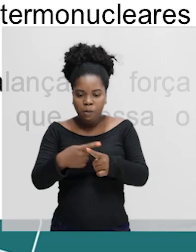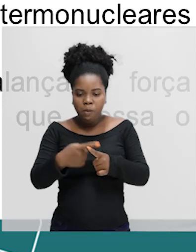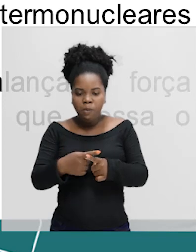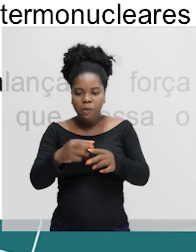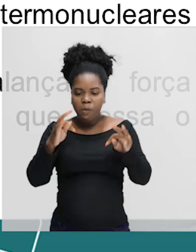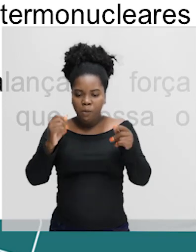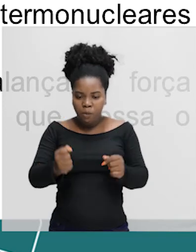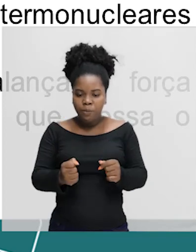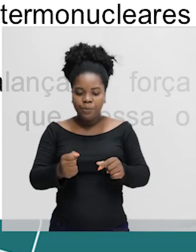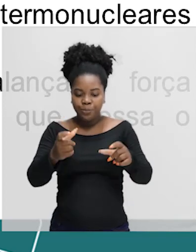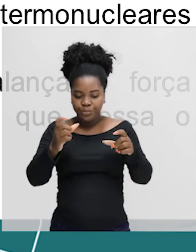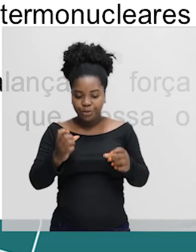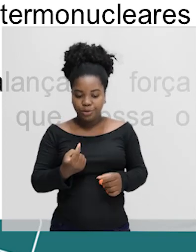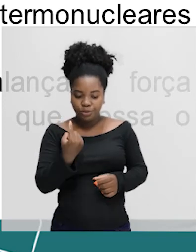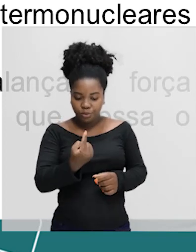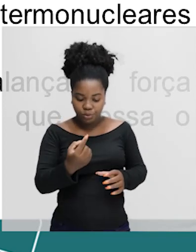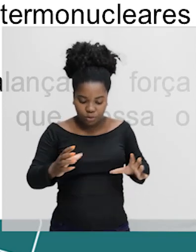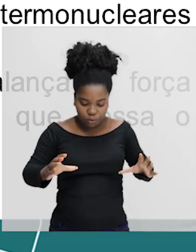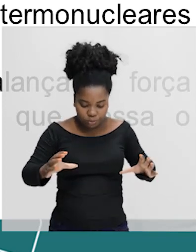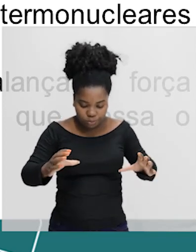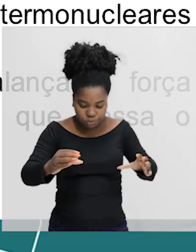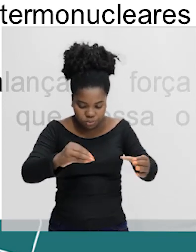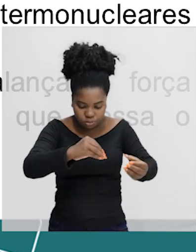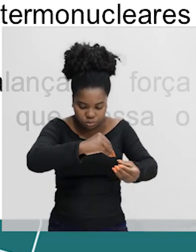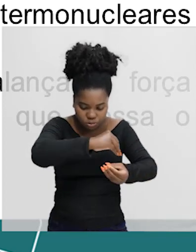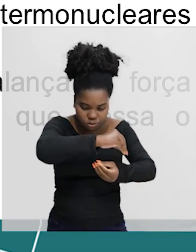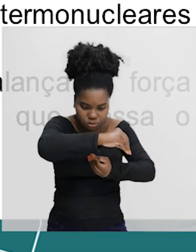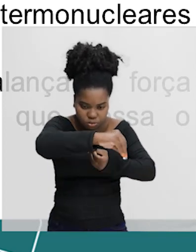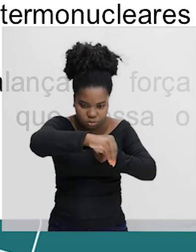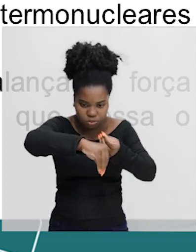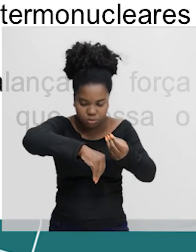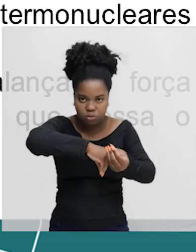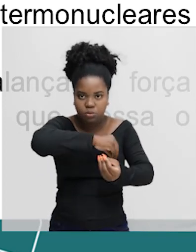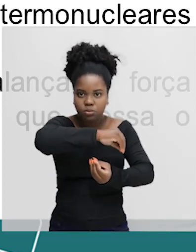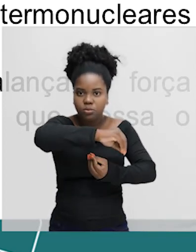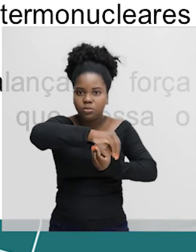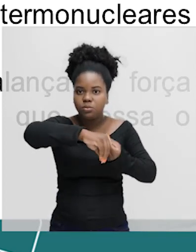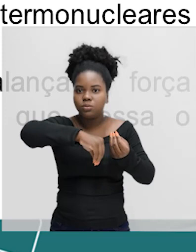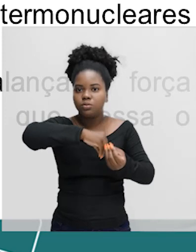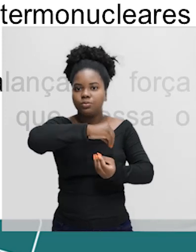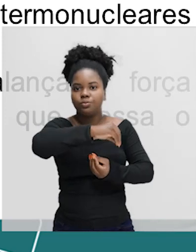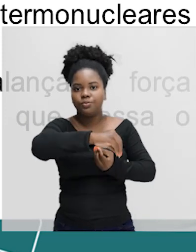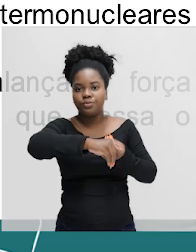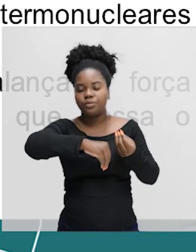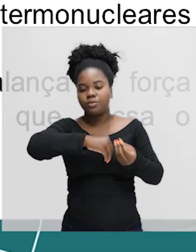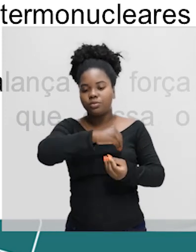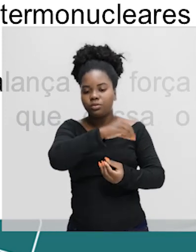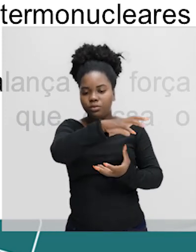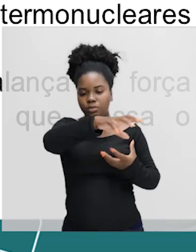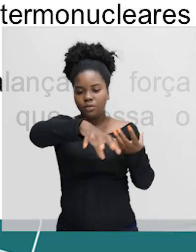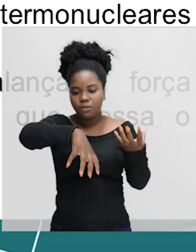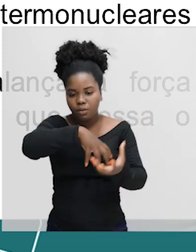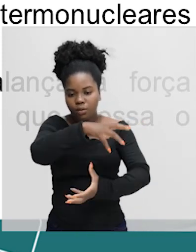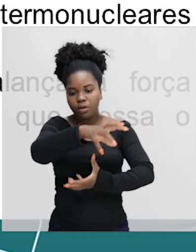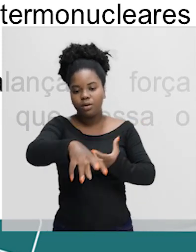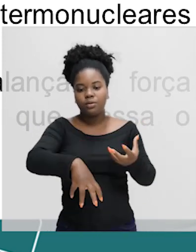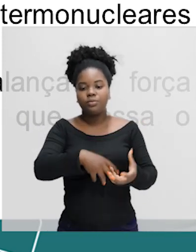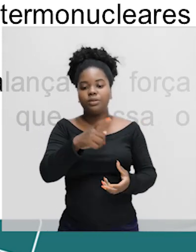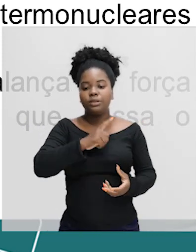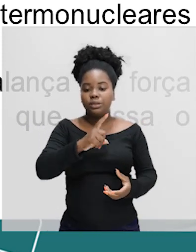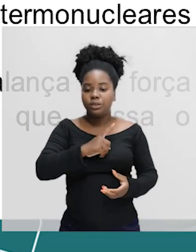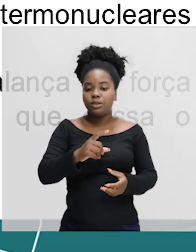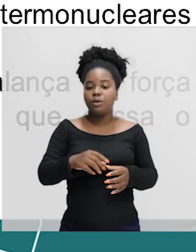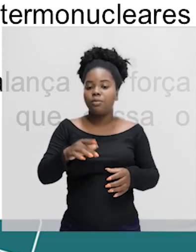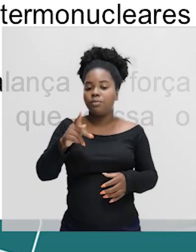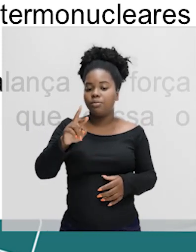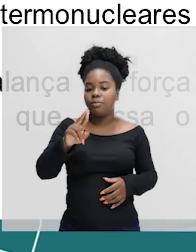em um local só. Tá, ok? Estou colocando em um local só. Então, uma diminuição do volume. Com isso, há um aumento de pressão muito